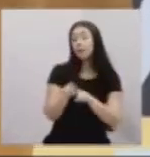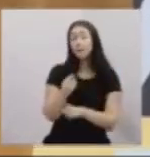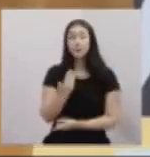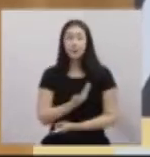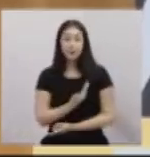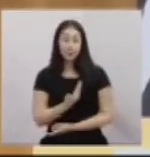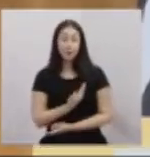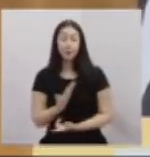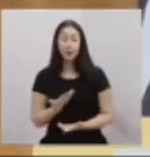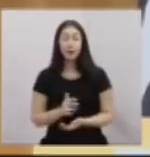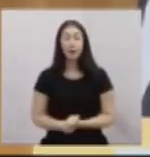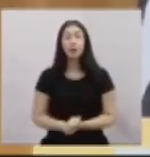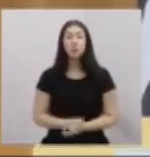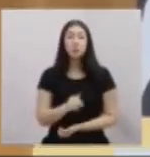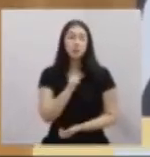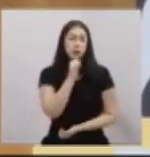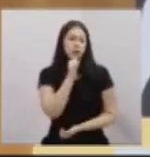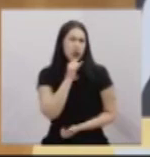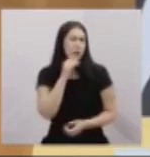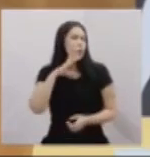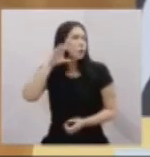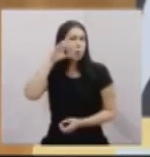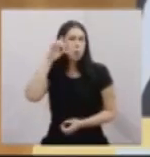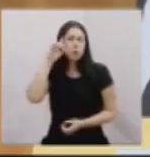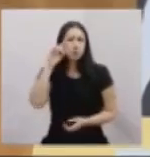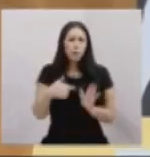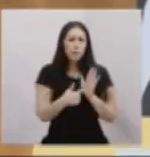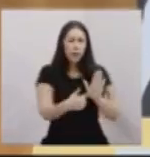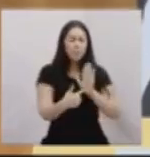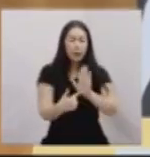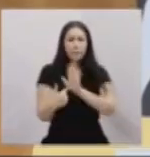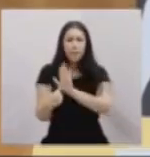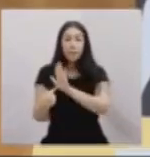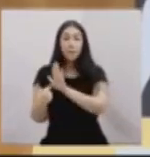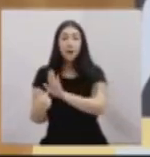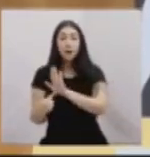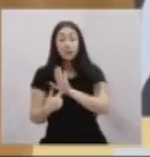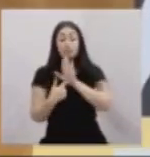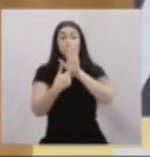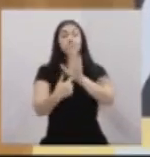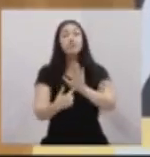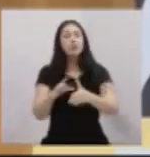E é o exemplo do dia a dia que vai construindo